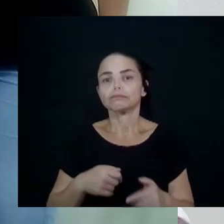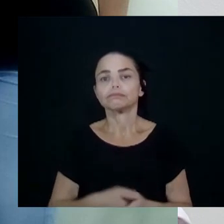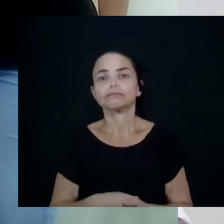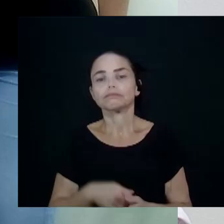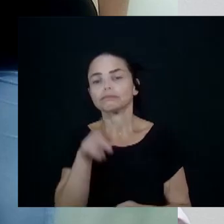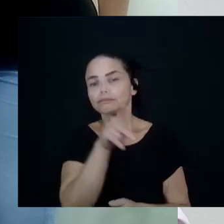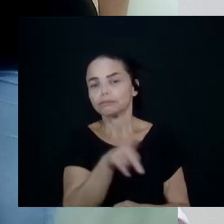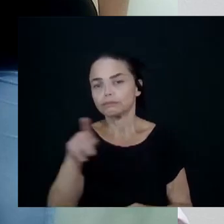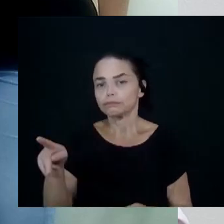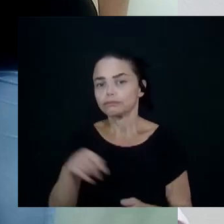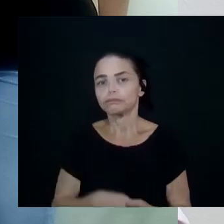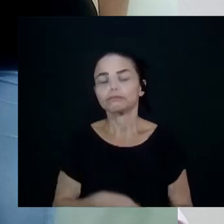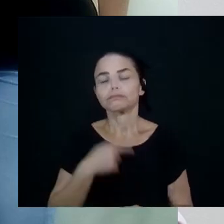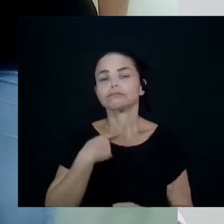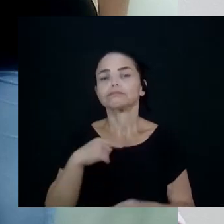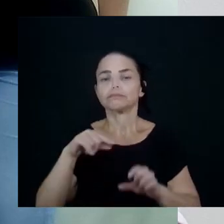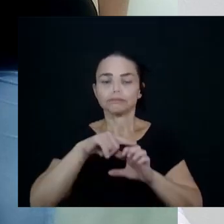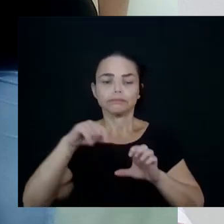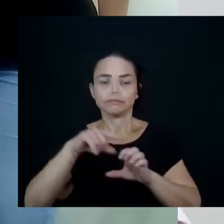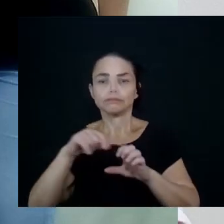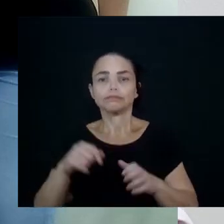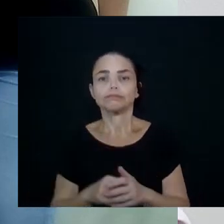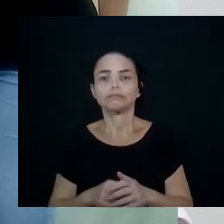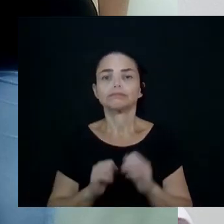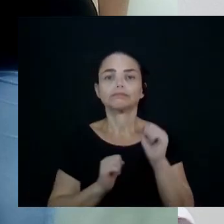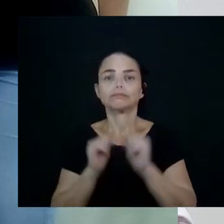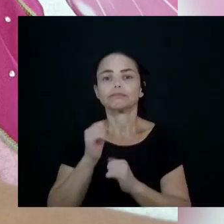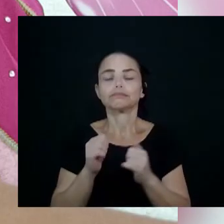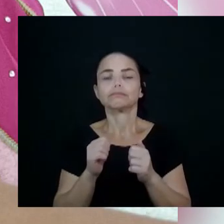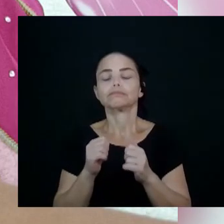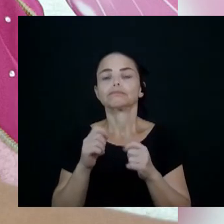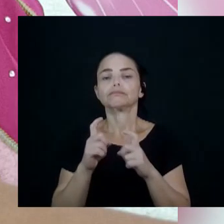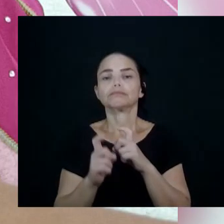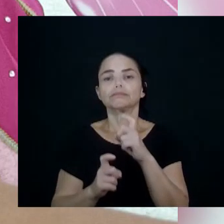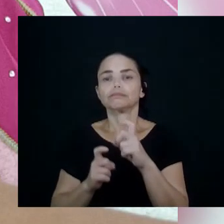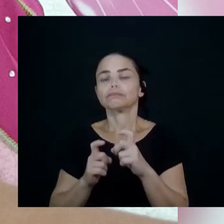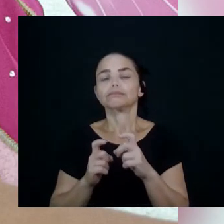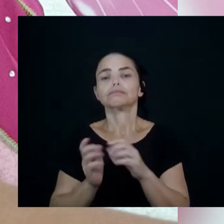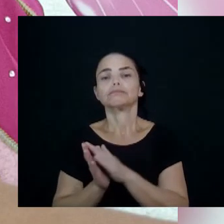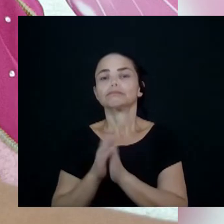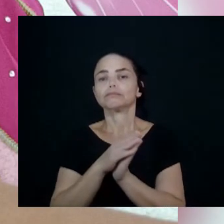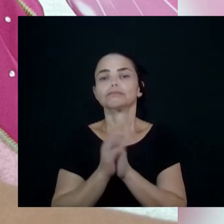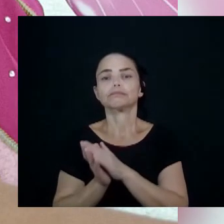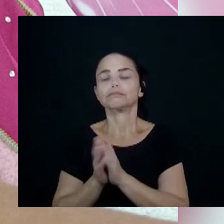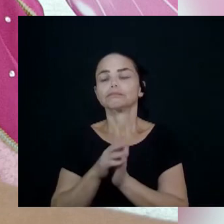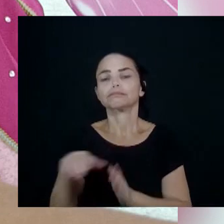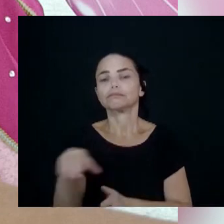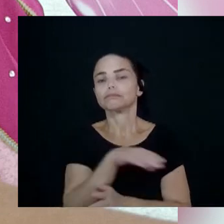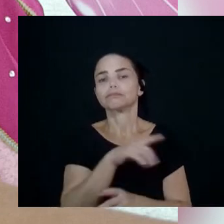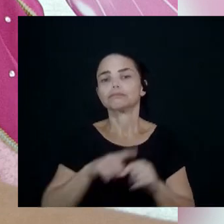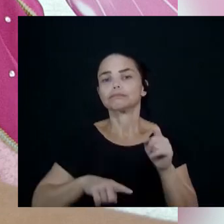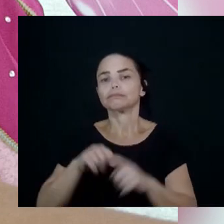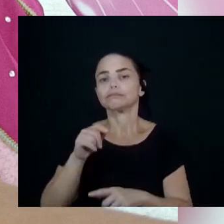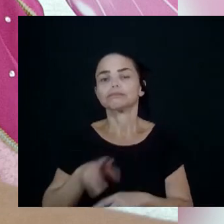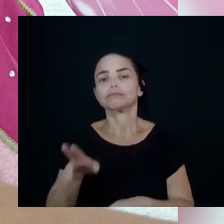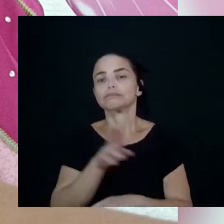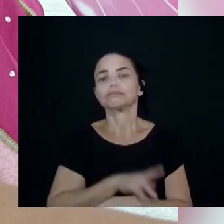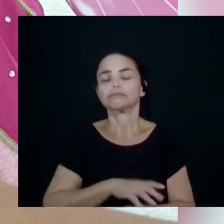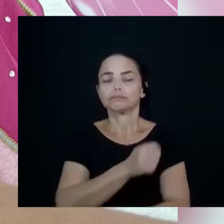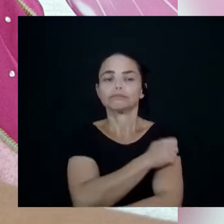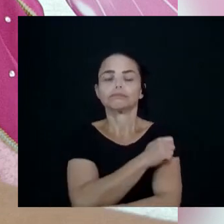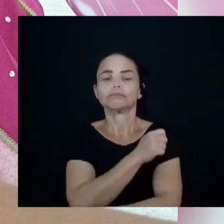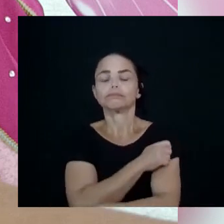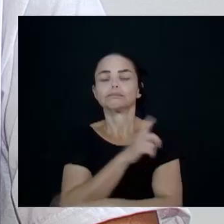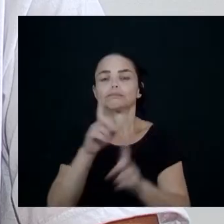meus empreendimentos, que é a Fabriquinha de Brinquedos Inclusivos, eu criei justamente que eu precisava de materiais para usar com os meus alunos com deficiência, para